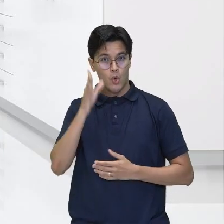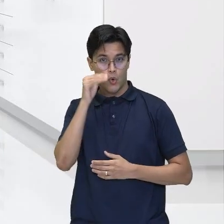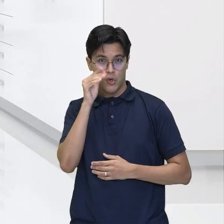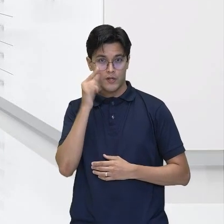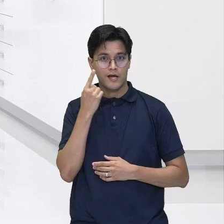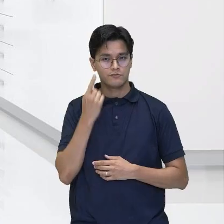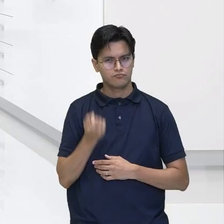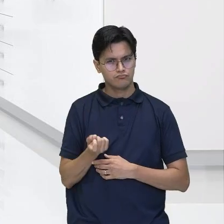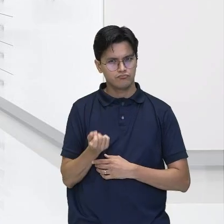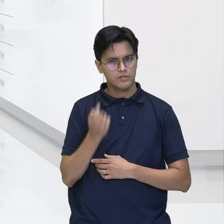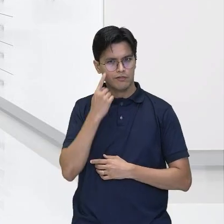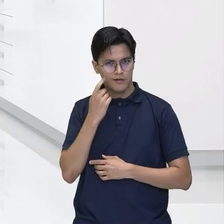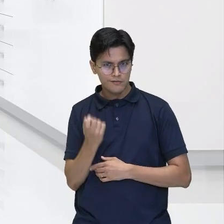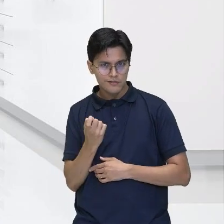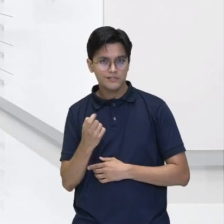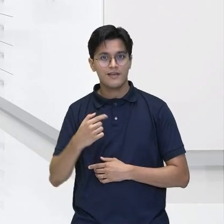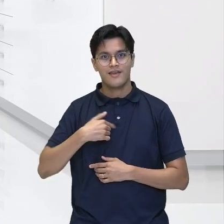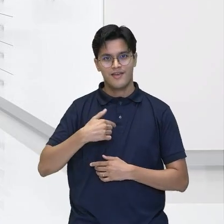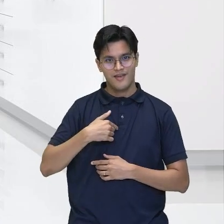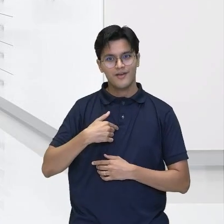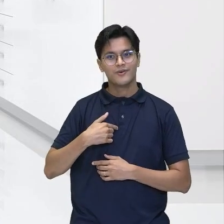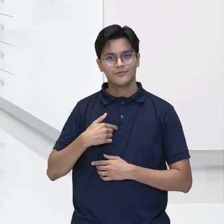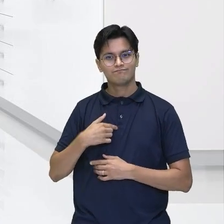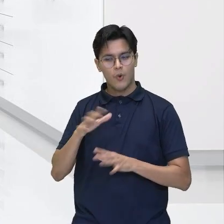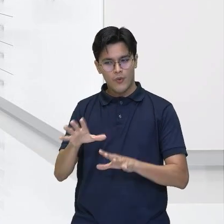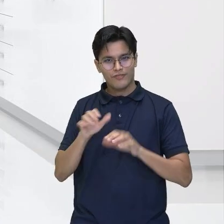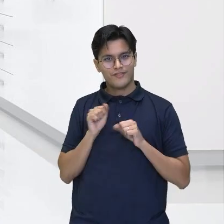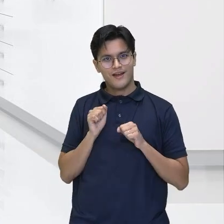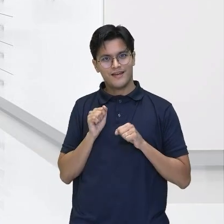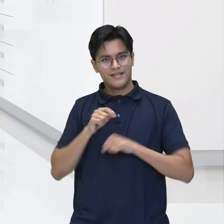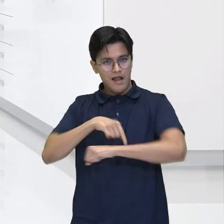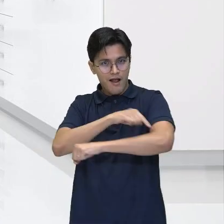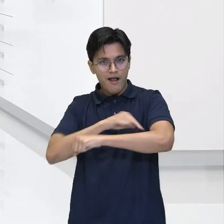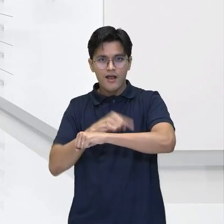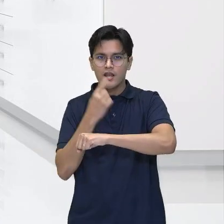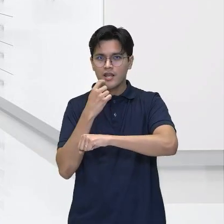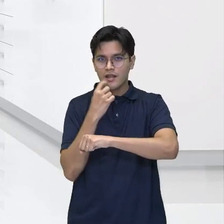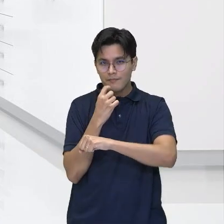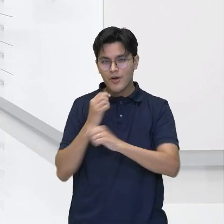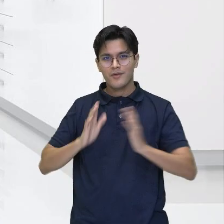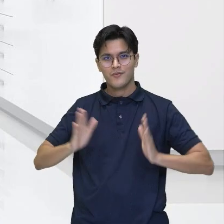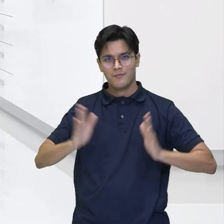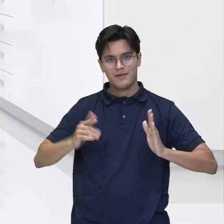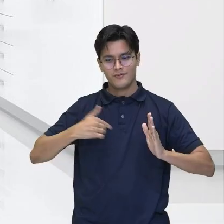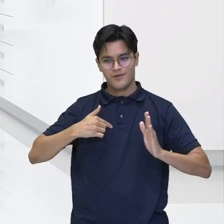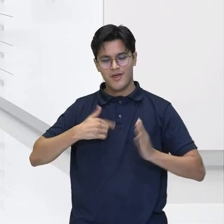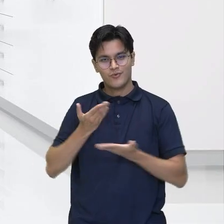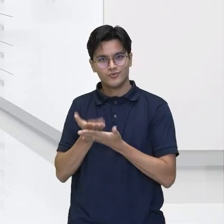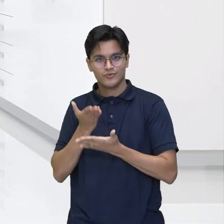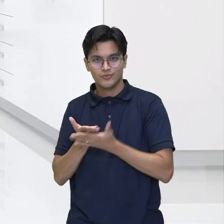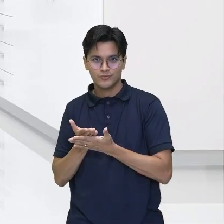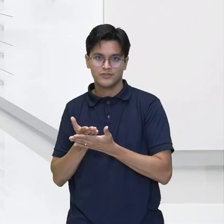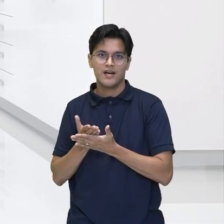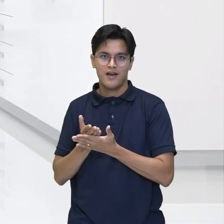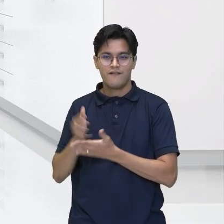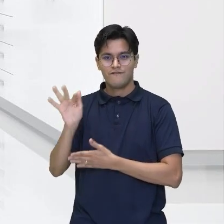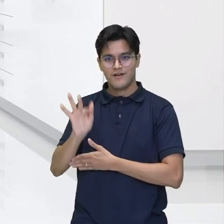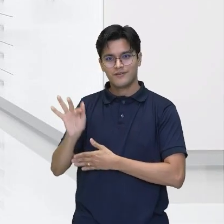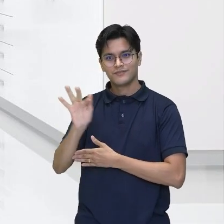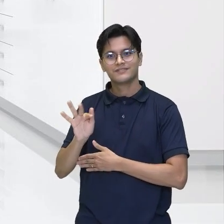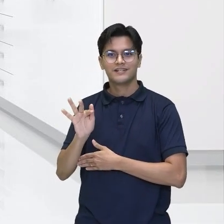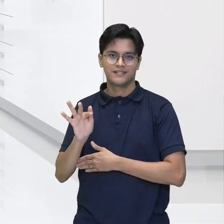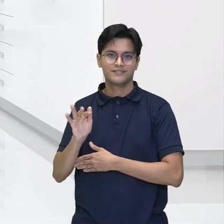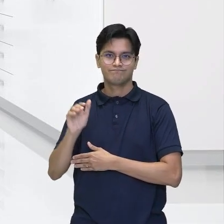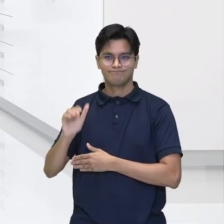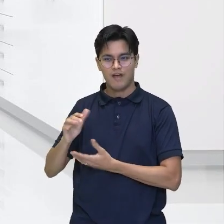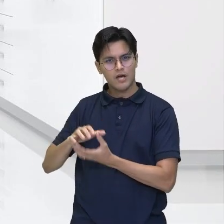varicela, em alta fase da minha vida, já era adulto, já estava na faculdade, olha só, não tive quando criança, fui ter quando